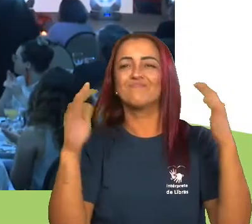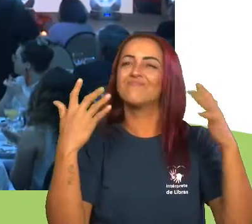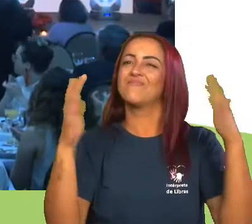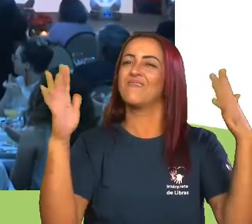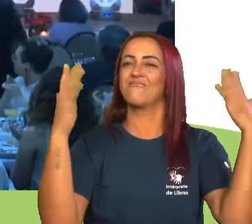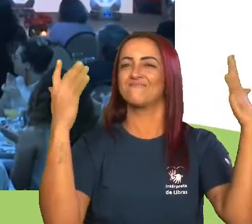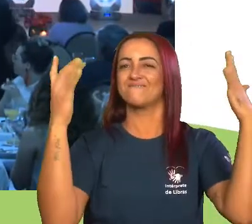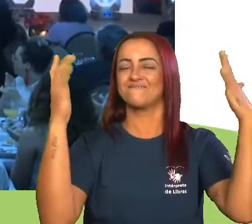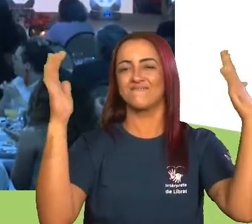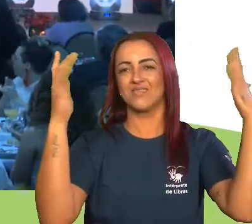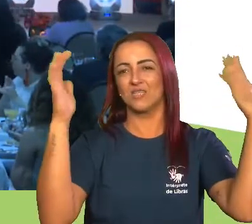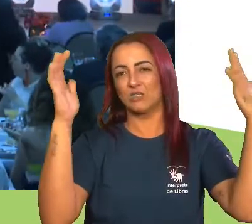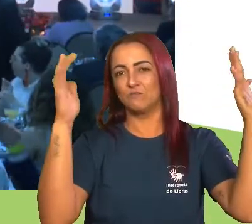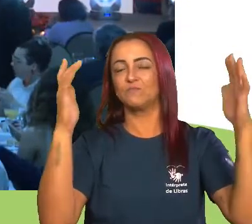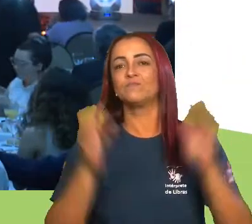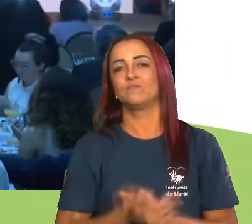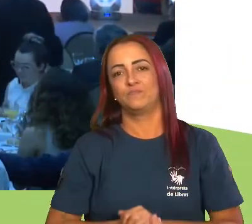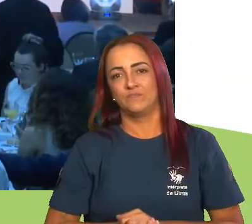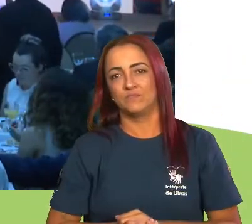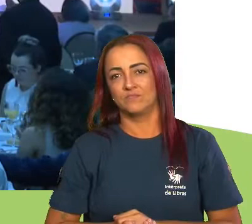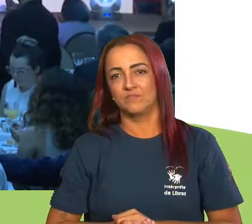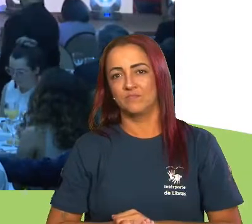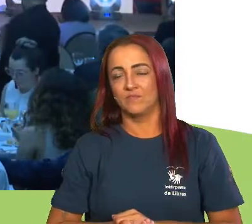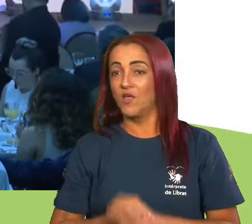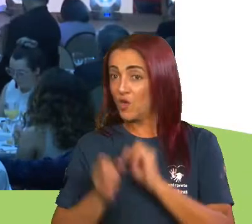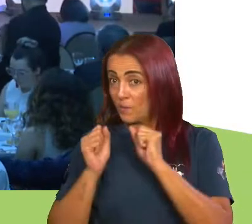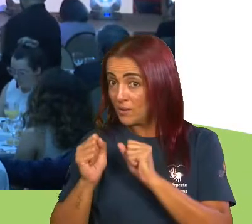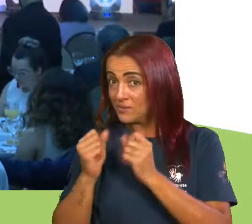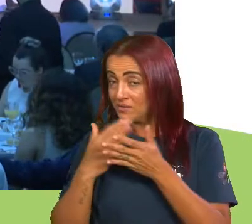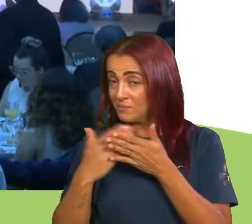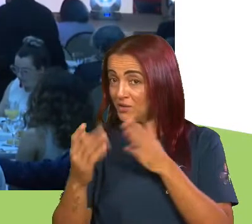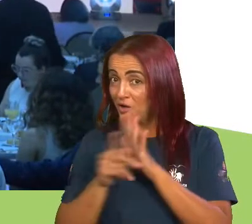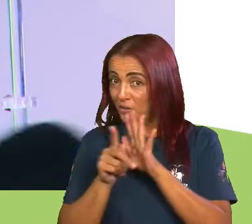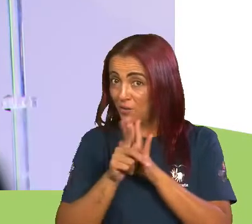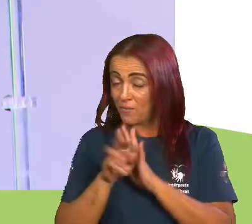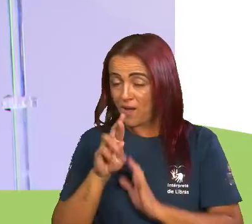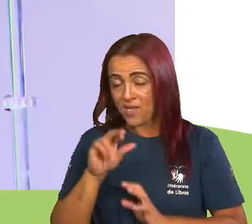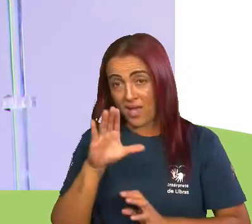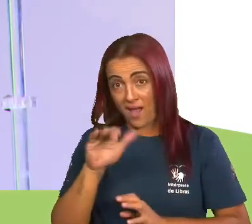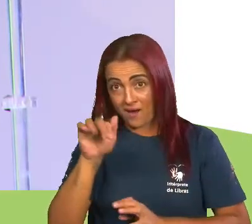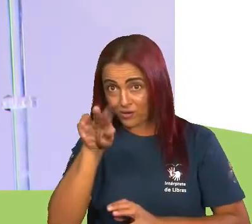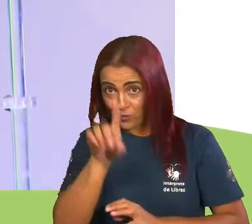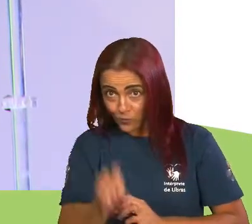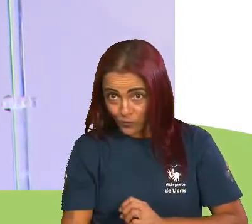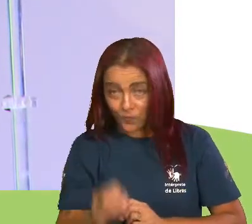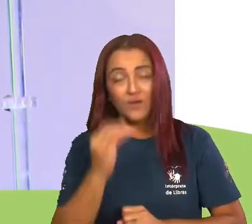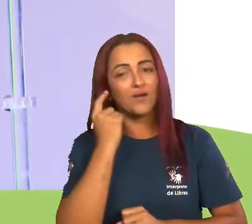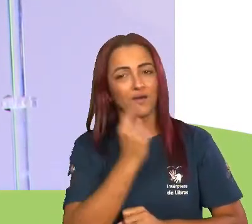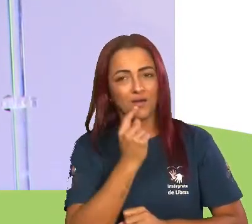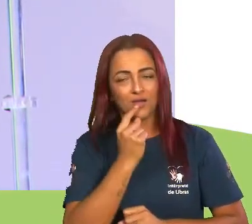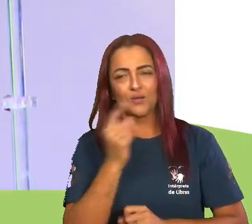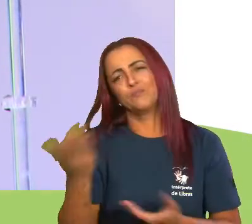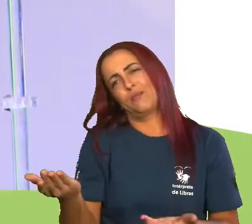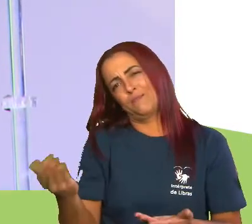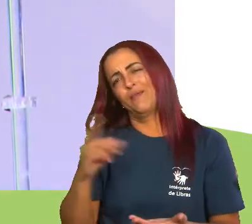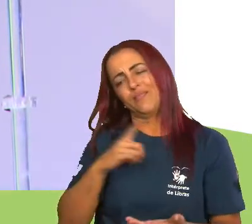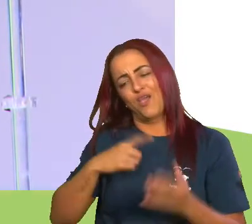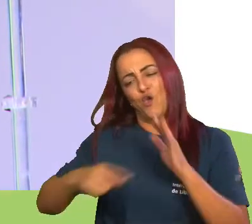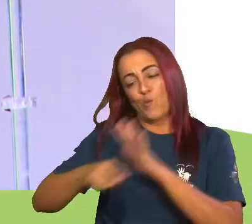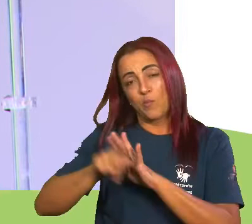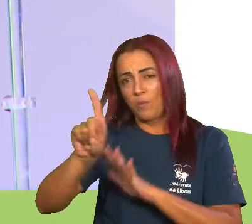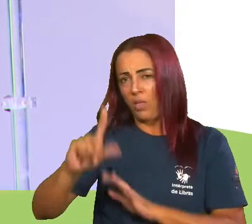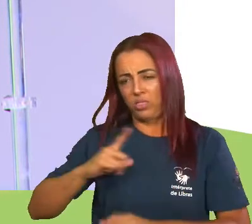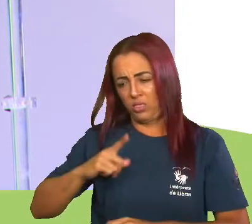Tony, eu trago essa mensagem do nosso querido prefeito Ricardo Nunes e vou dizer para você do empenho que ele teve para que tudo